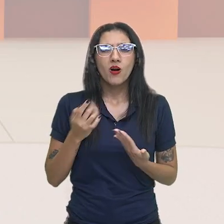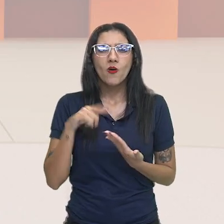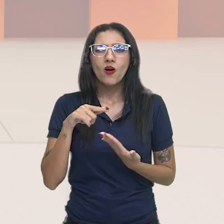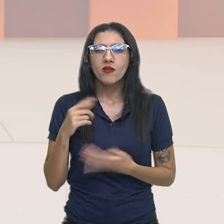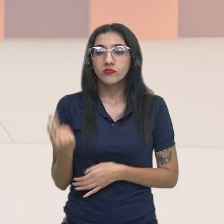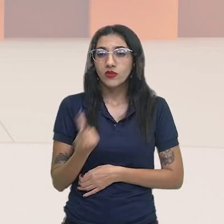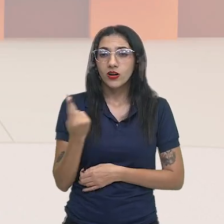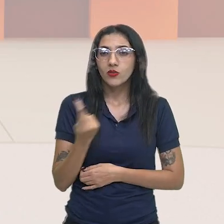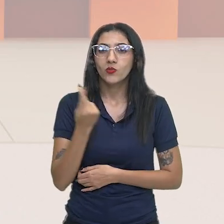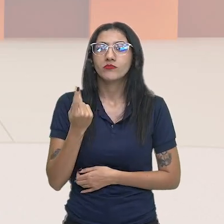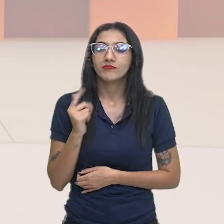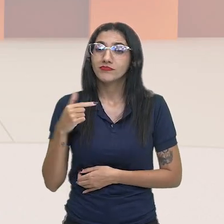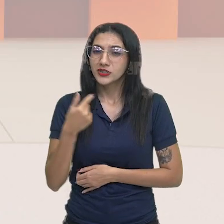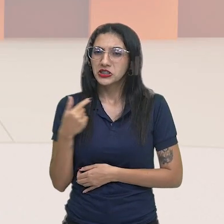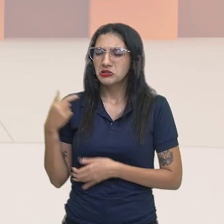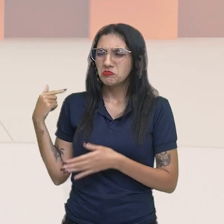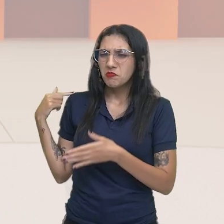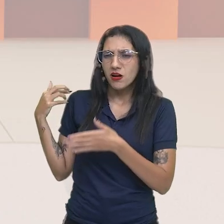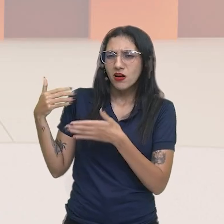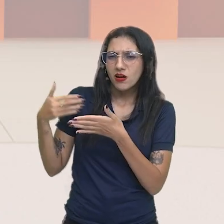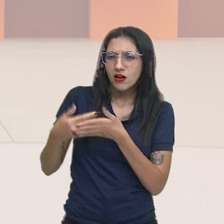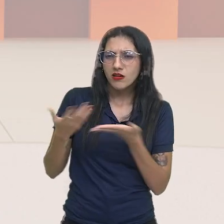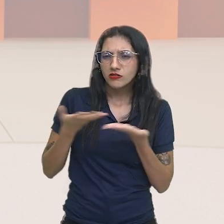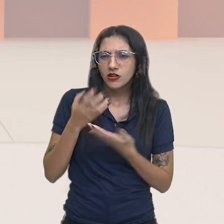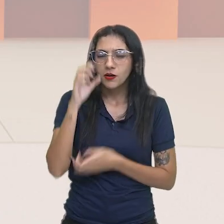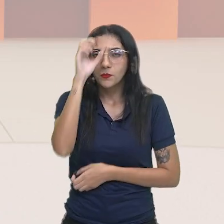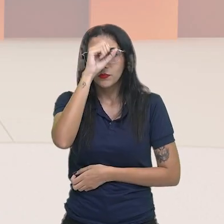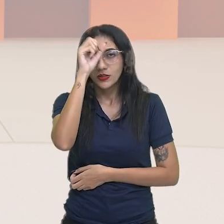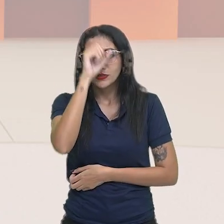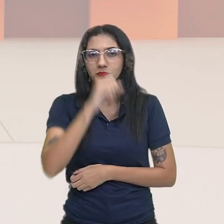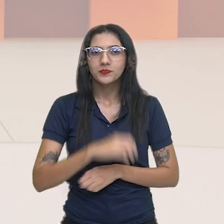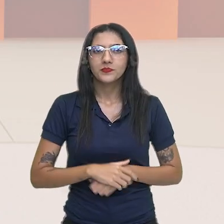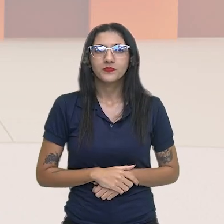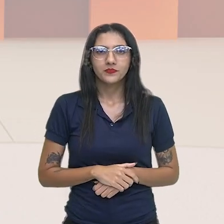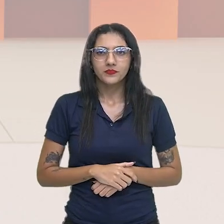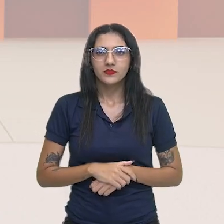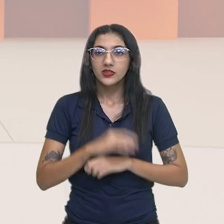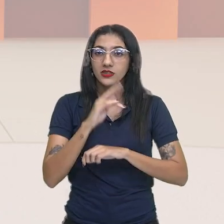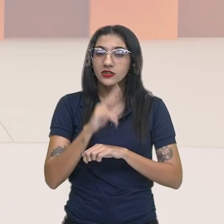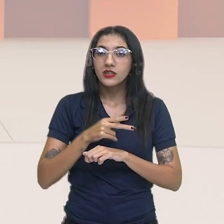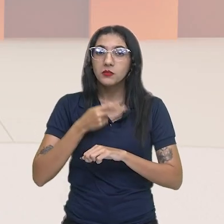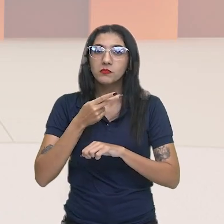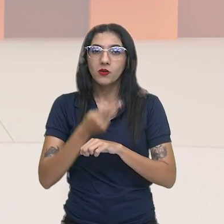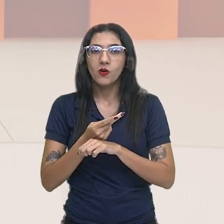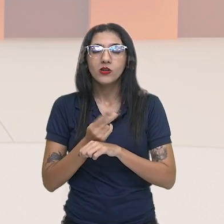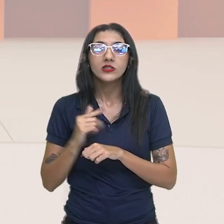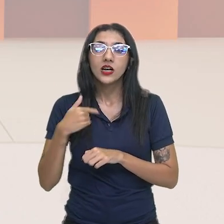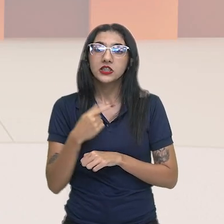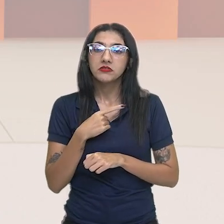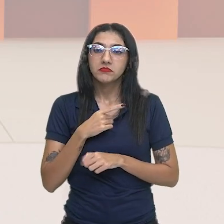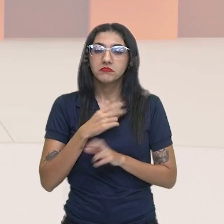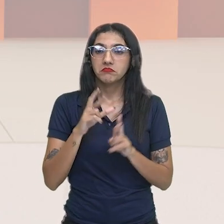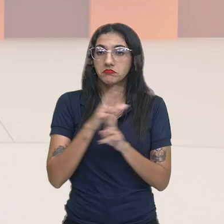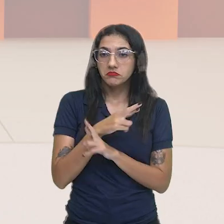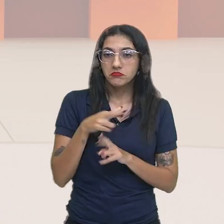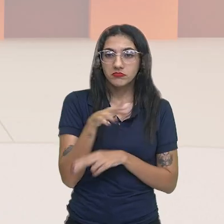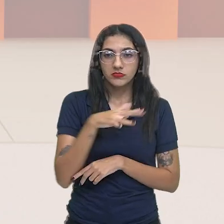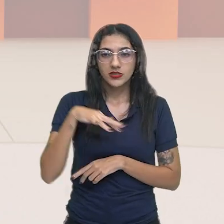construímos desde a infância, desde a família. E a partir daí, nós vamos então levar para a sociedade e nós